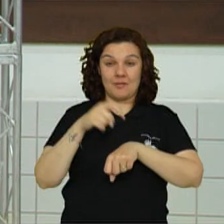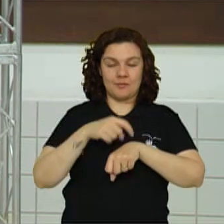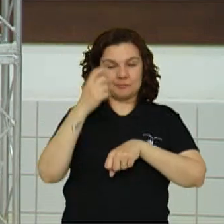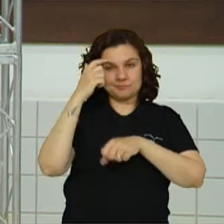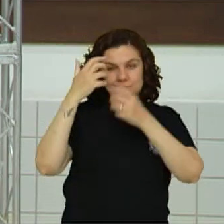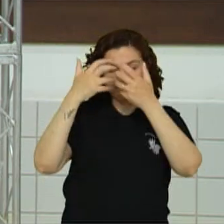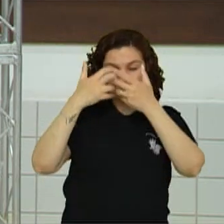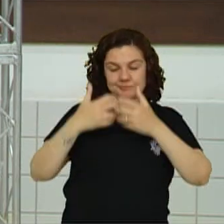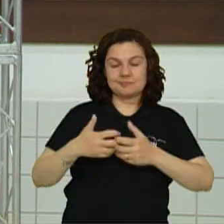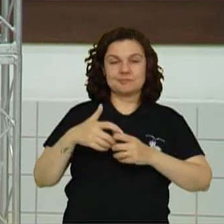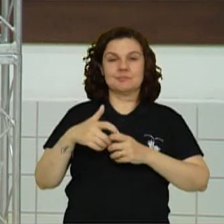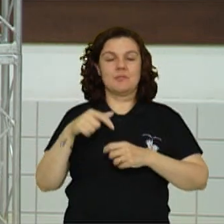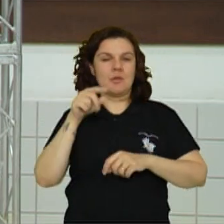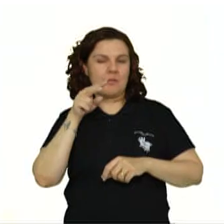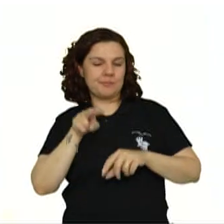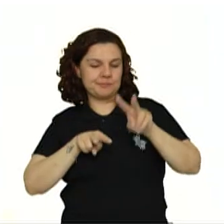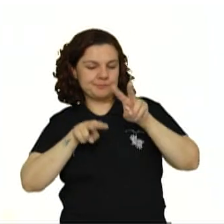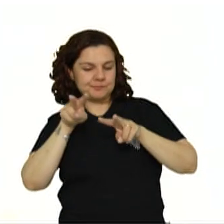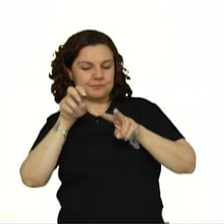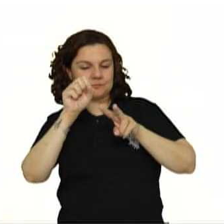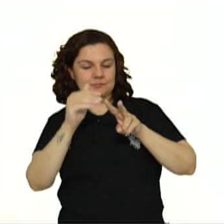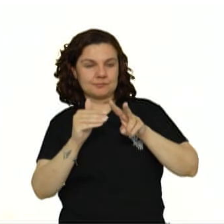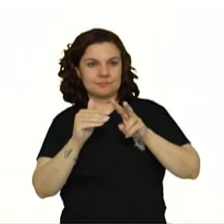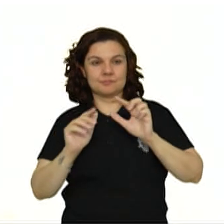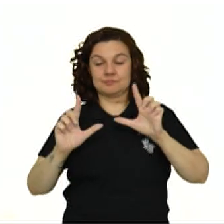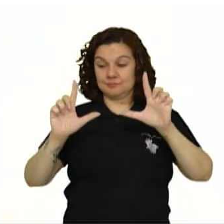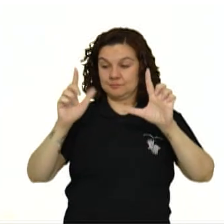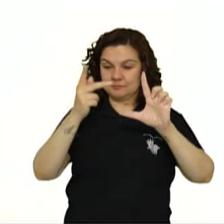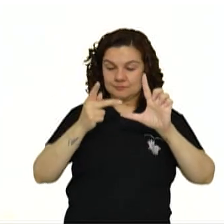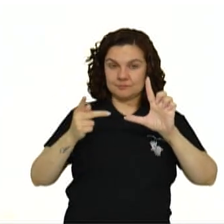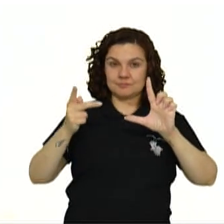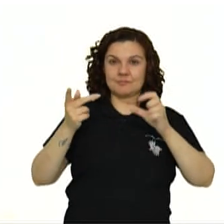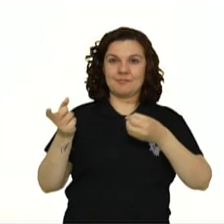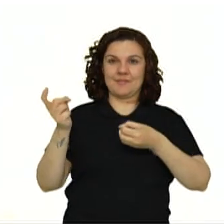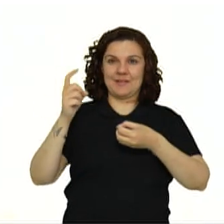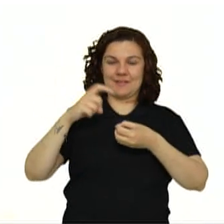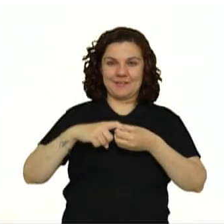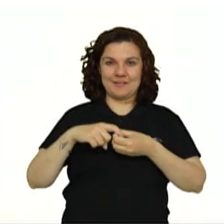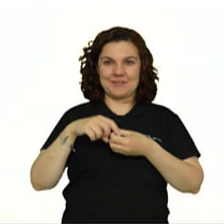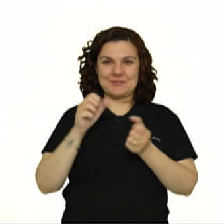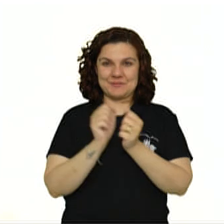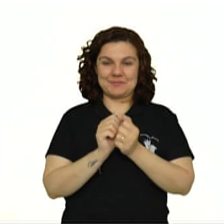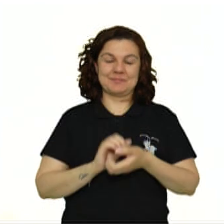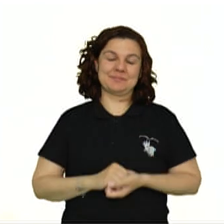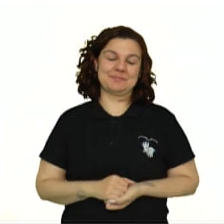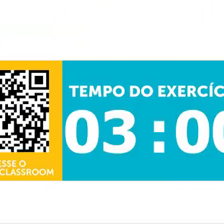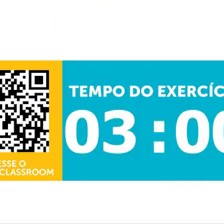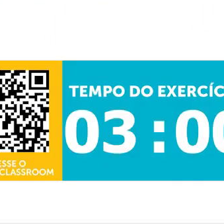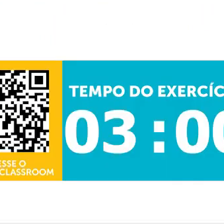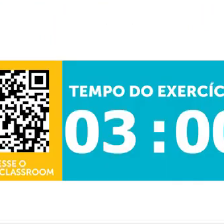Pense com carinho, olhe direitinho para essa figura e a gente já resolve juntos.